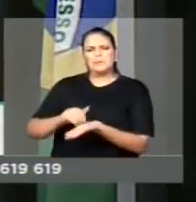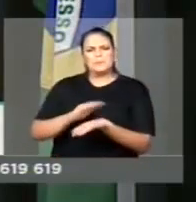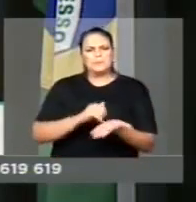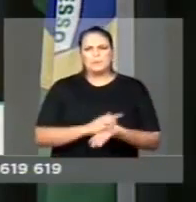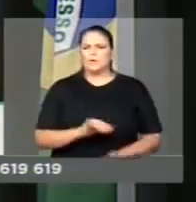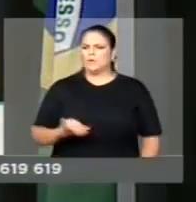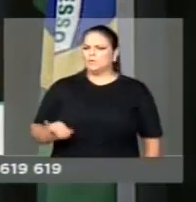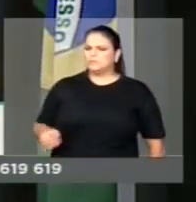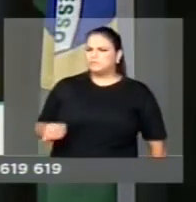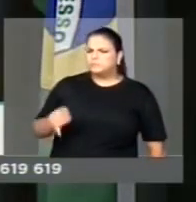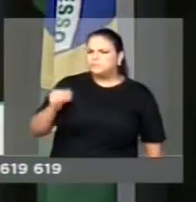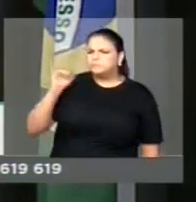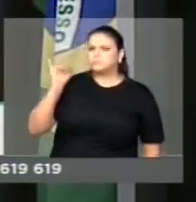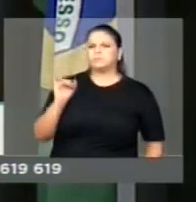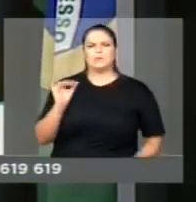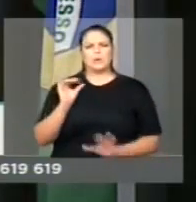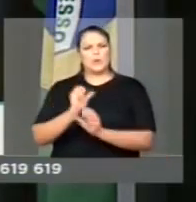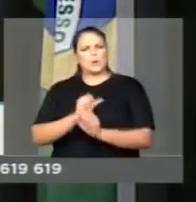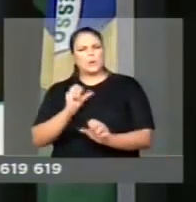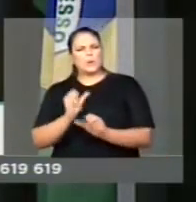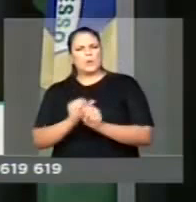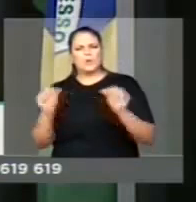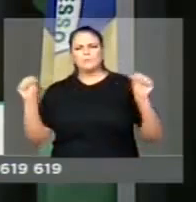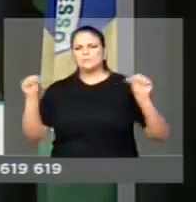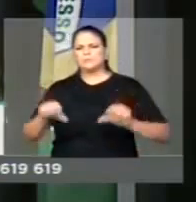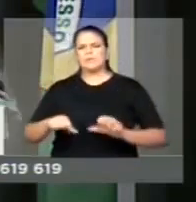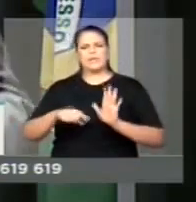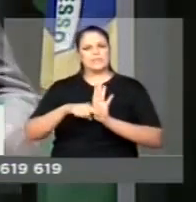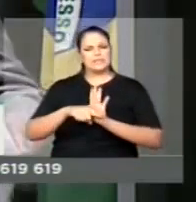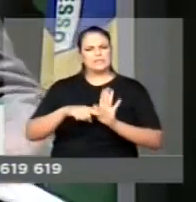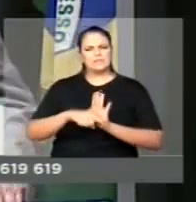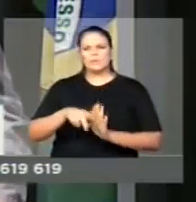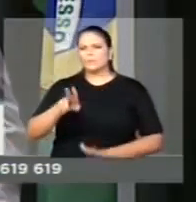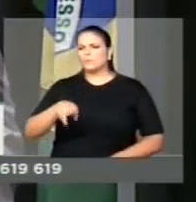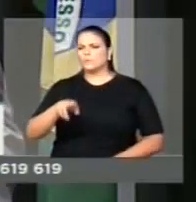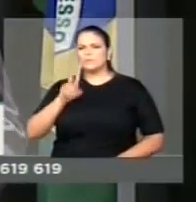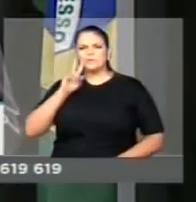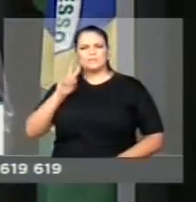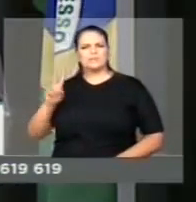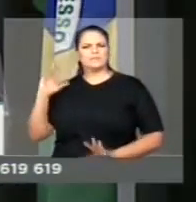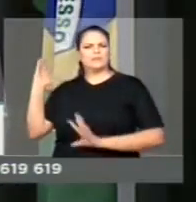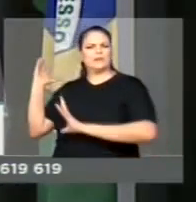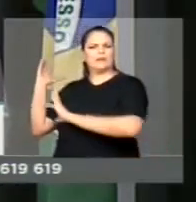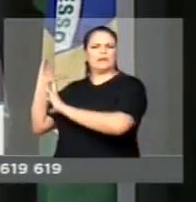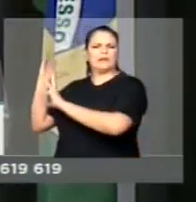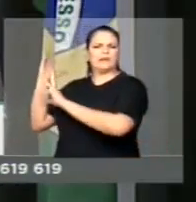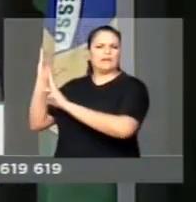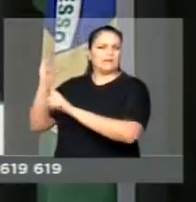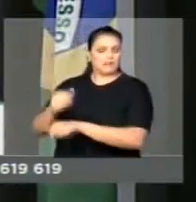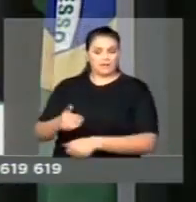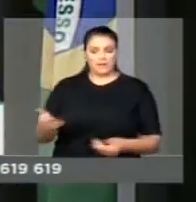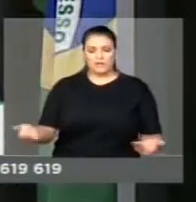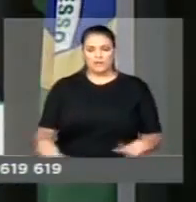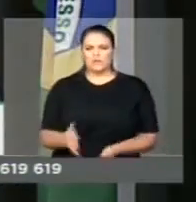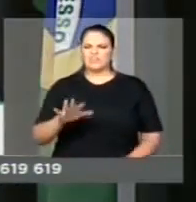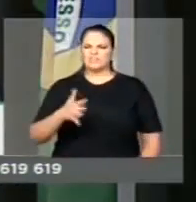públicas apresentam o maior déficit da sua série histórica, cerca de